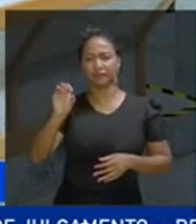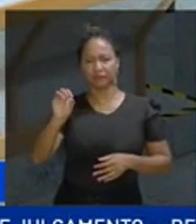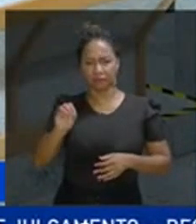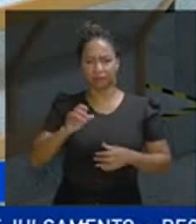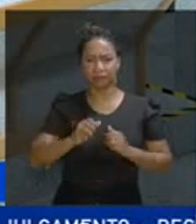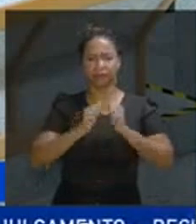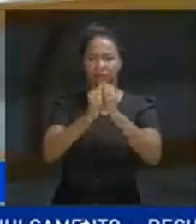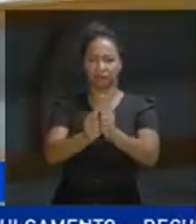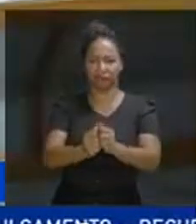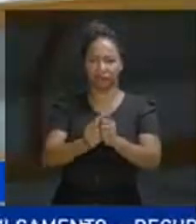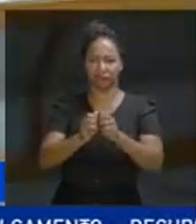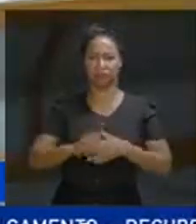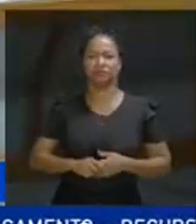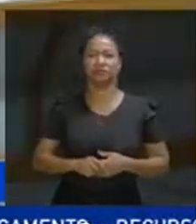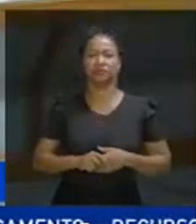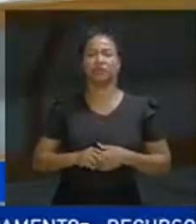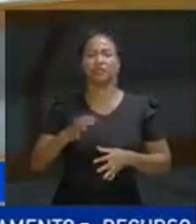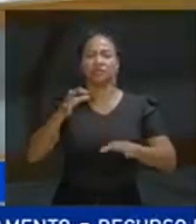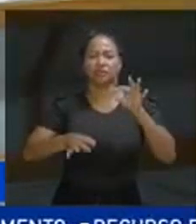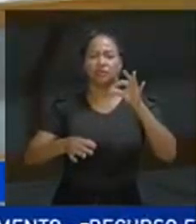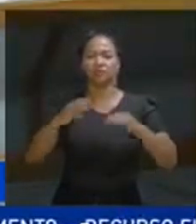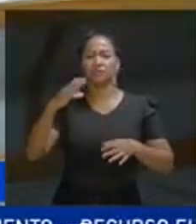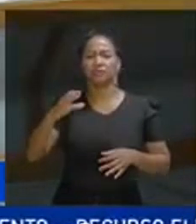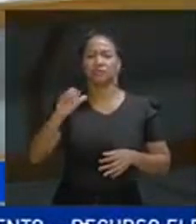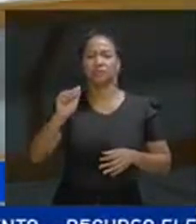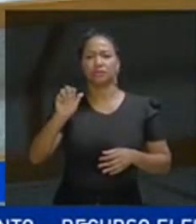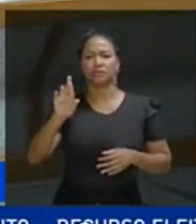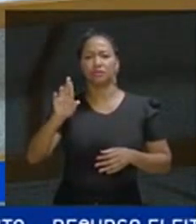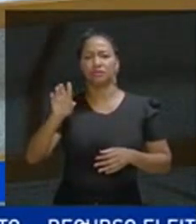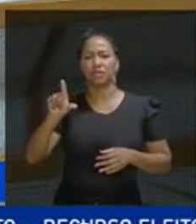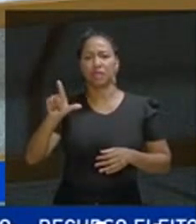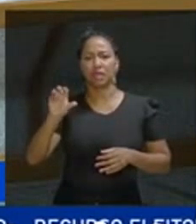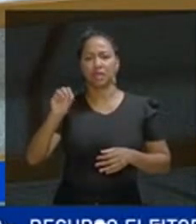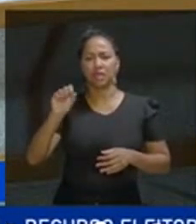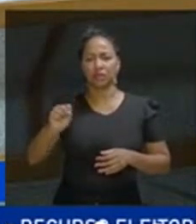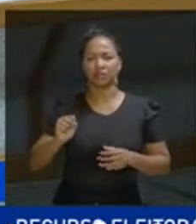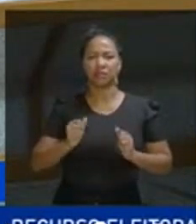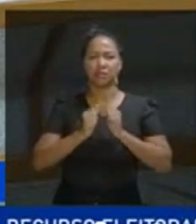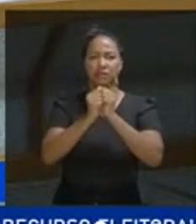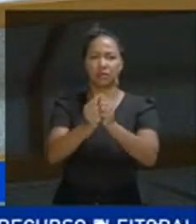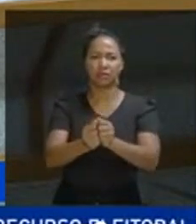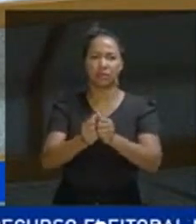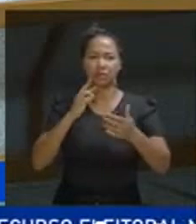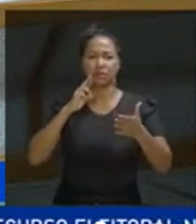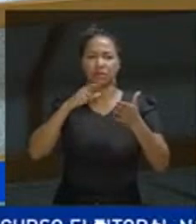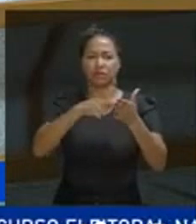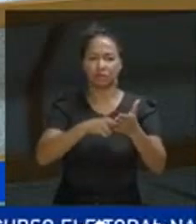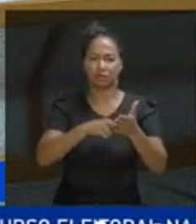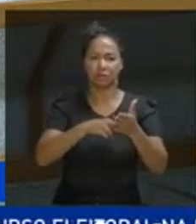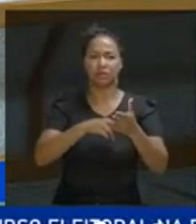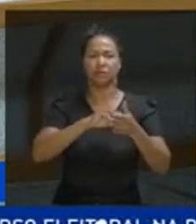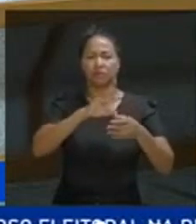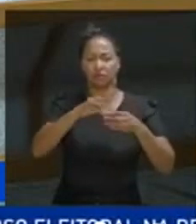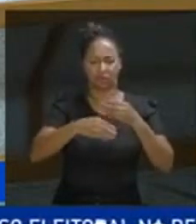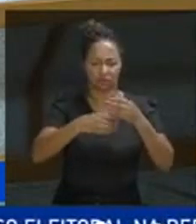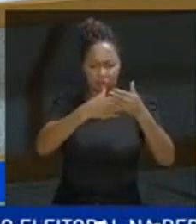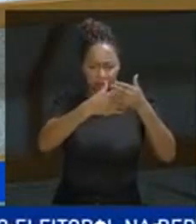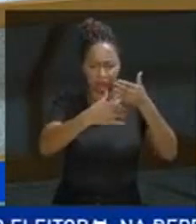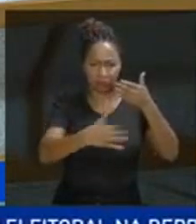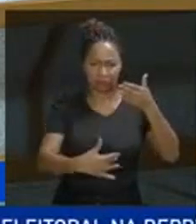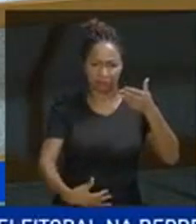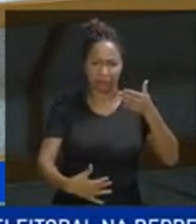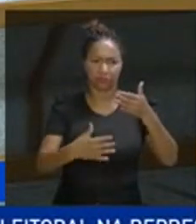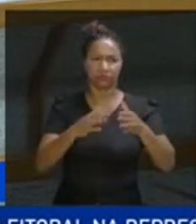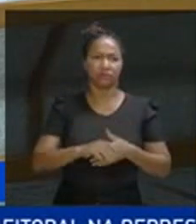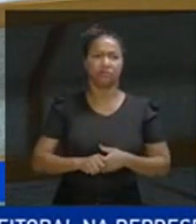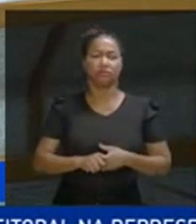senhor. Juiz Carlos Storck. Eu também acompanho o relator com um breve comentário que a construção do voto está muito